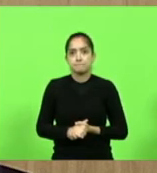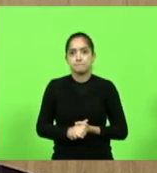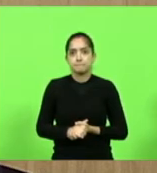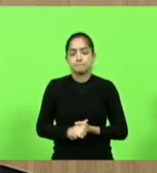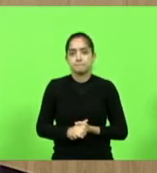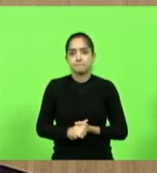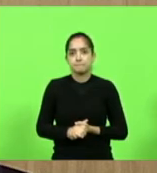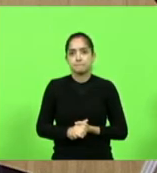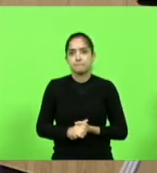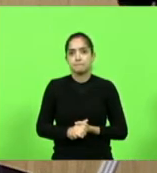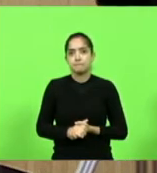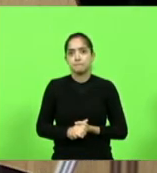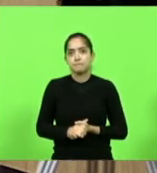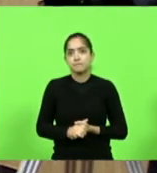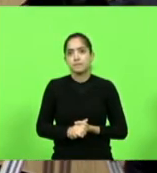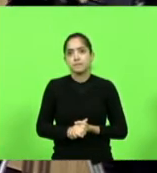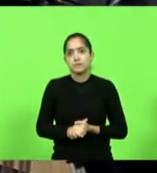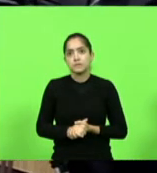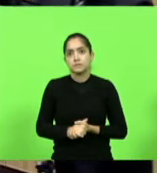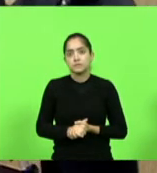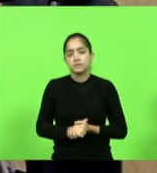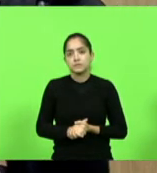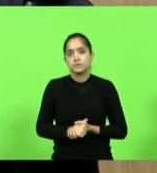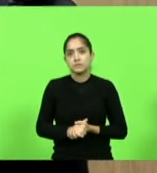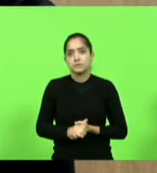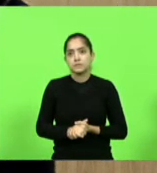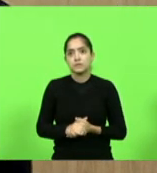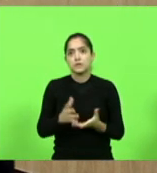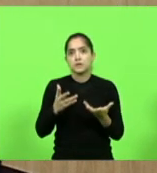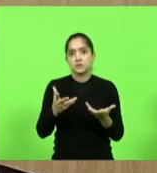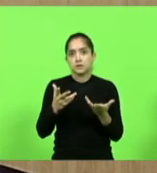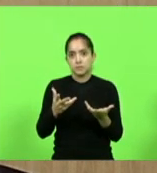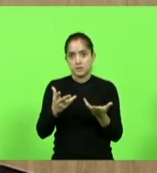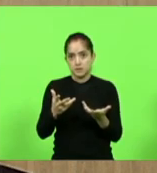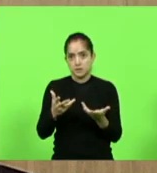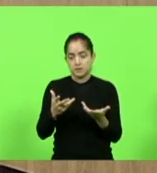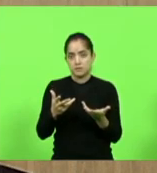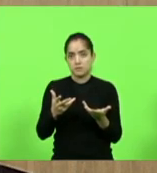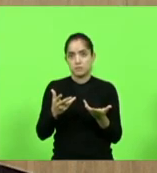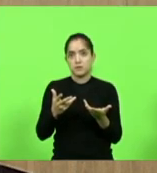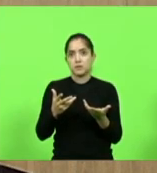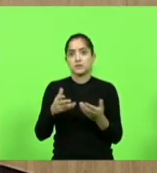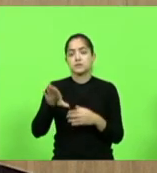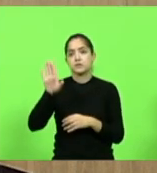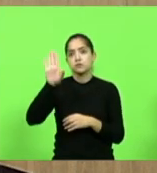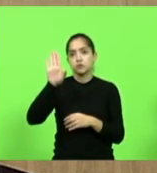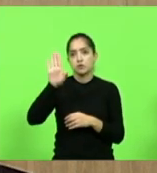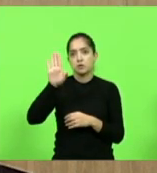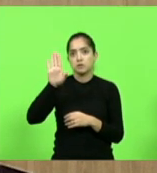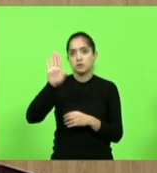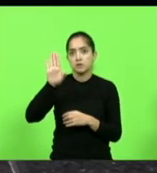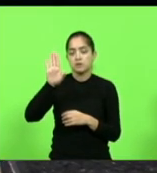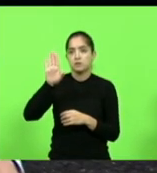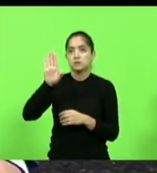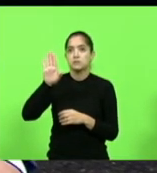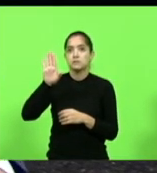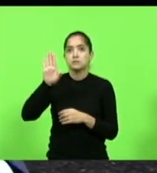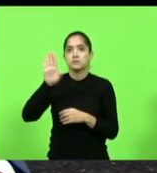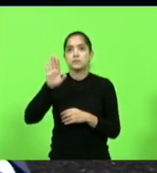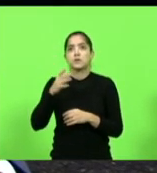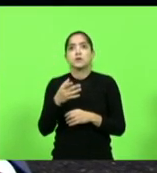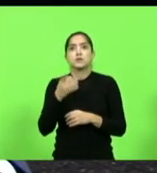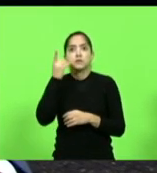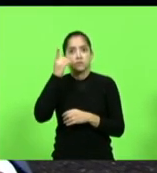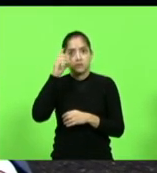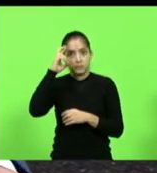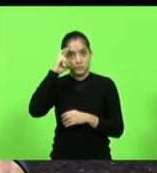concluir. Não, também tenho uma questão de ordem. Acho que o deputado Alba está muito